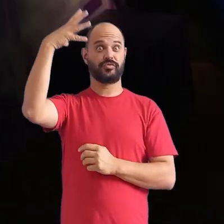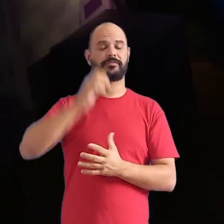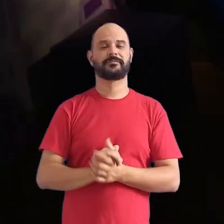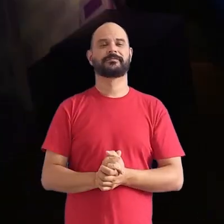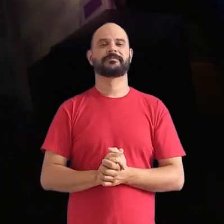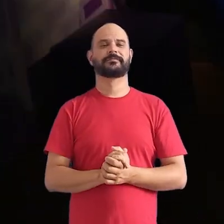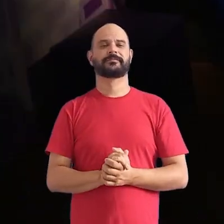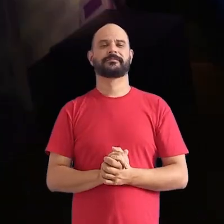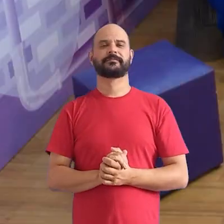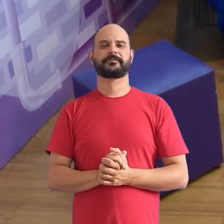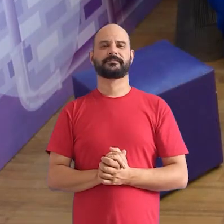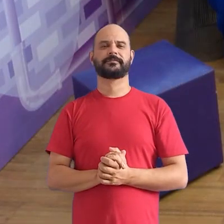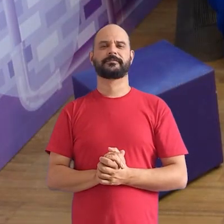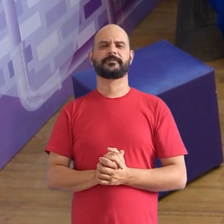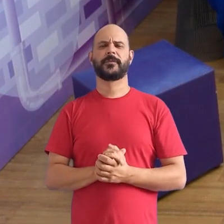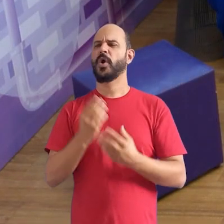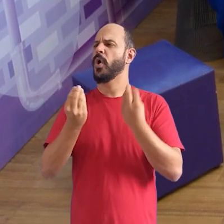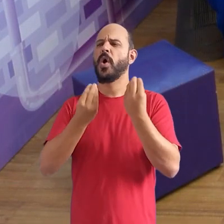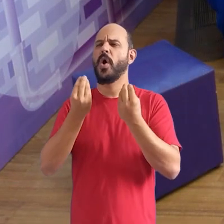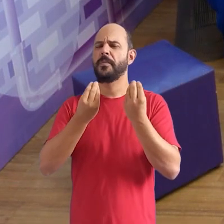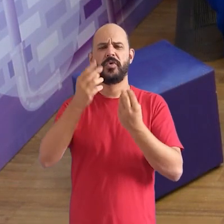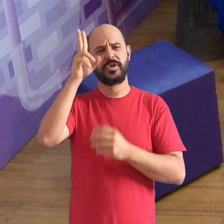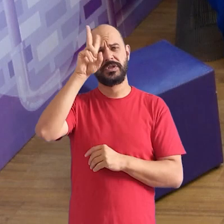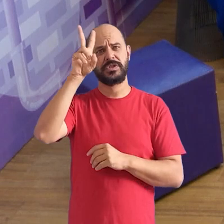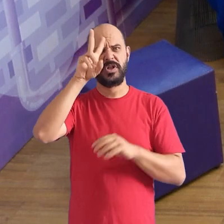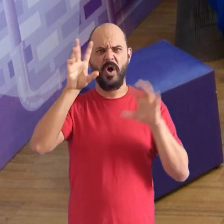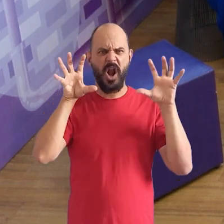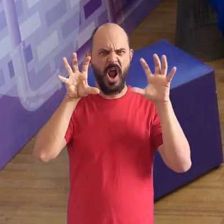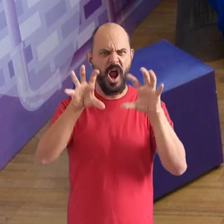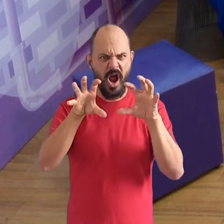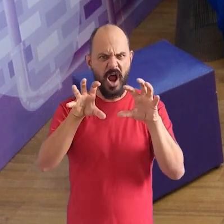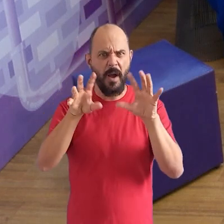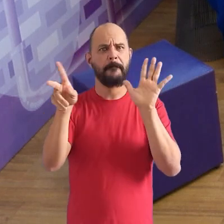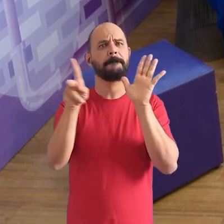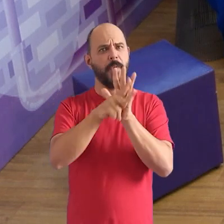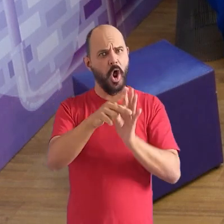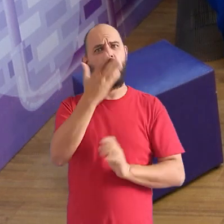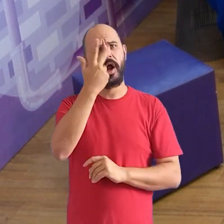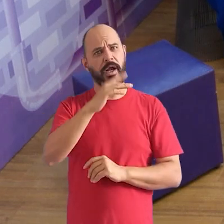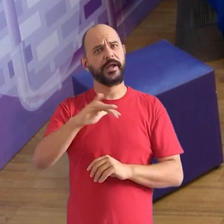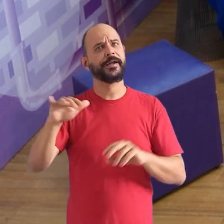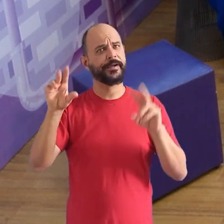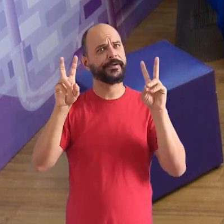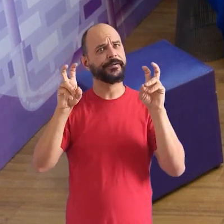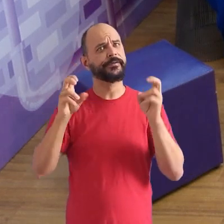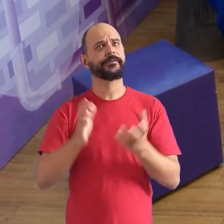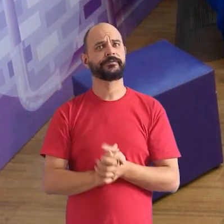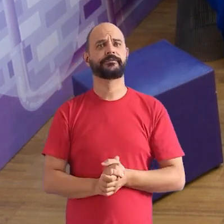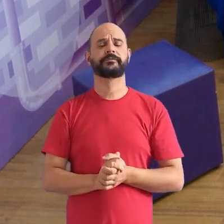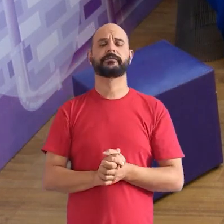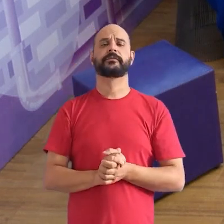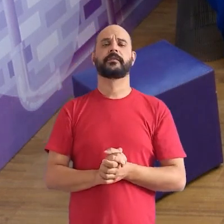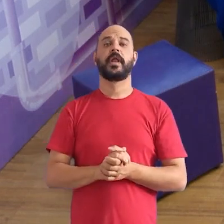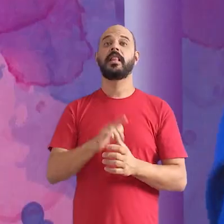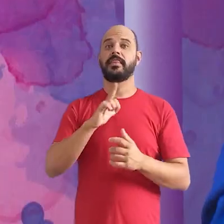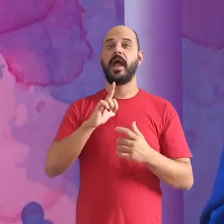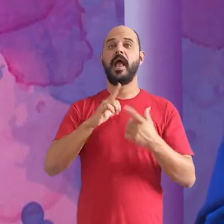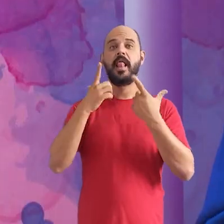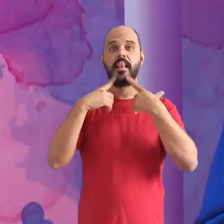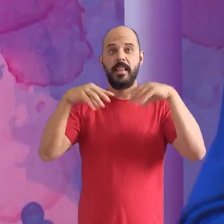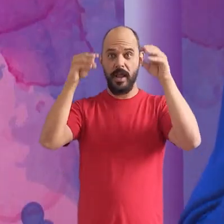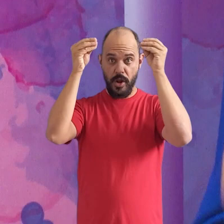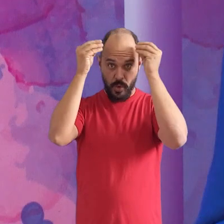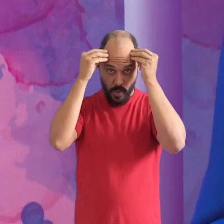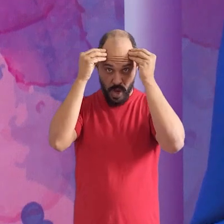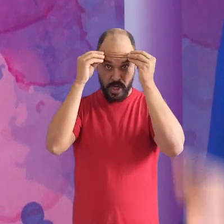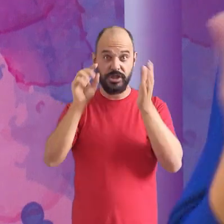Blacos, luzes! E como são as histórias de terror próprias para as crianças?